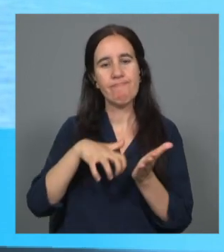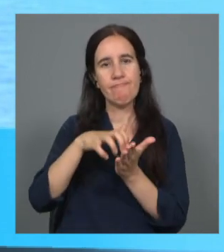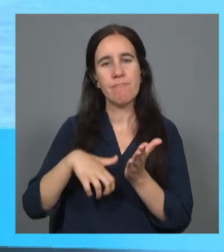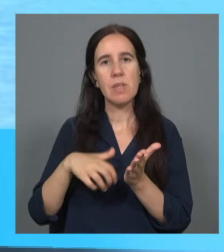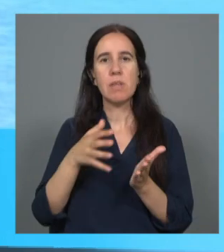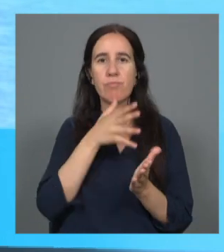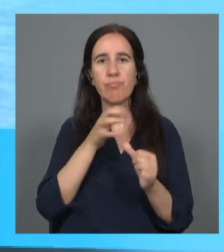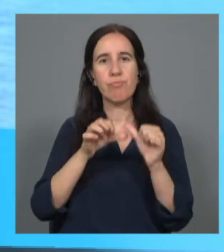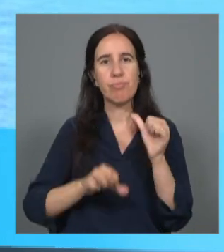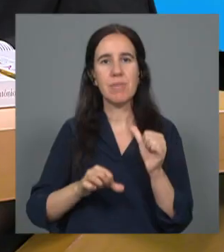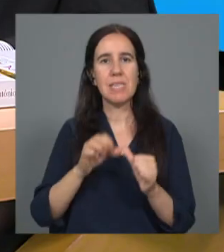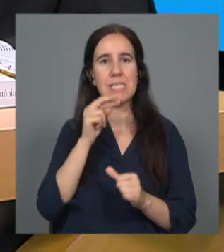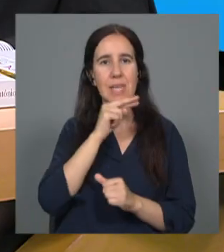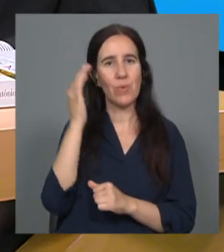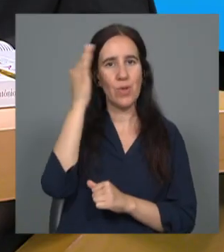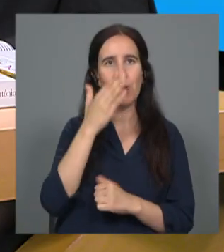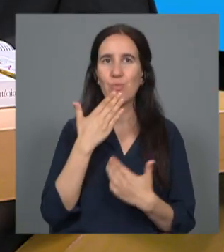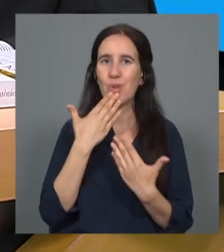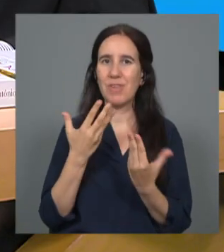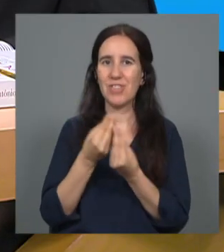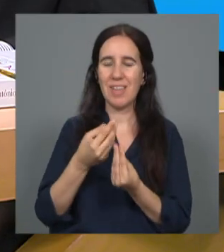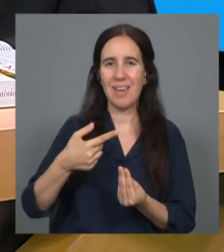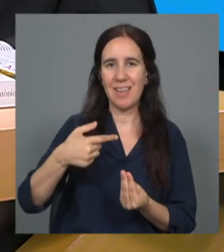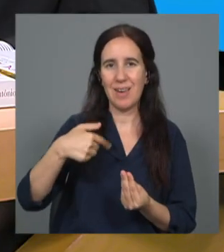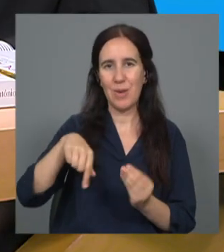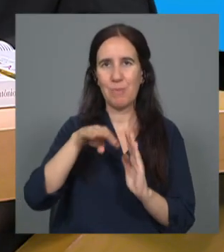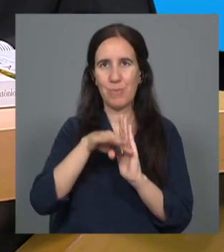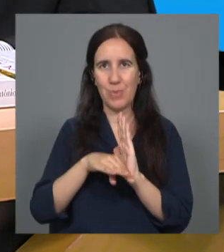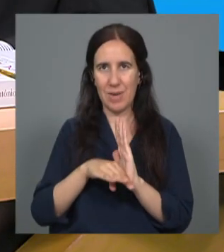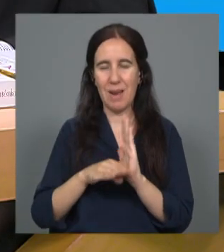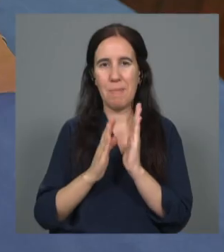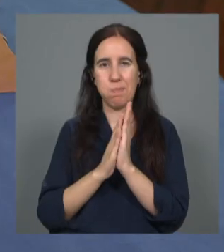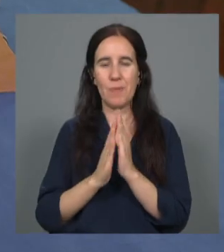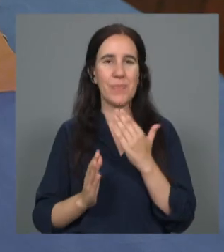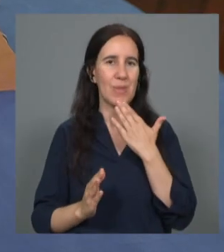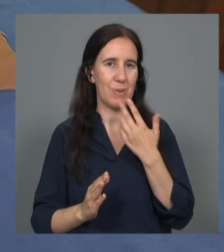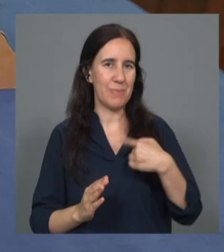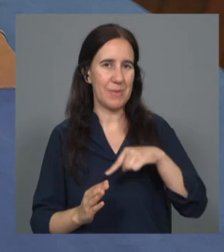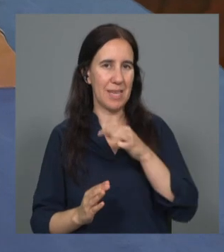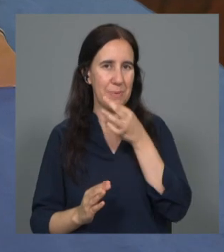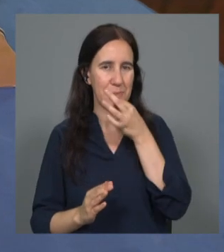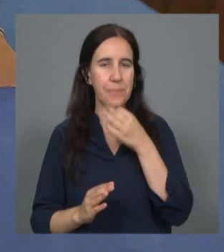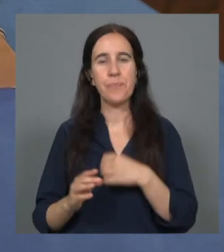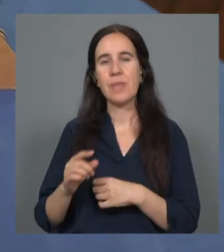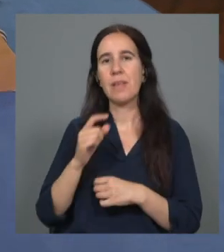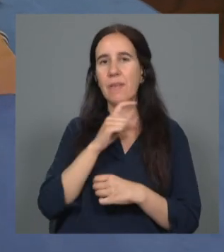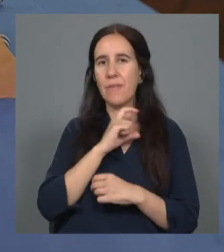de Santo António. Muito obrigado por estarem aqui no programa Eclésia. Frei